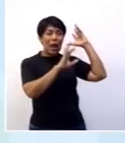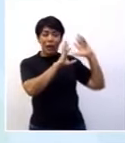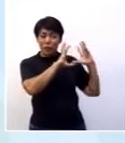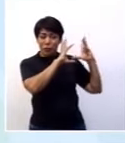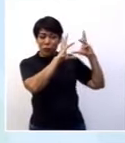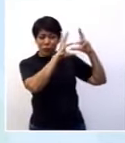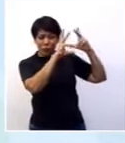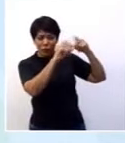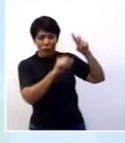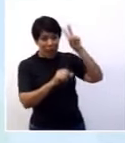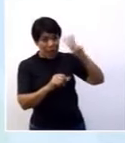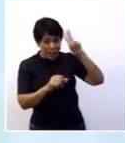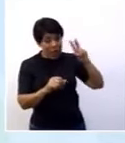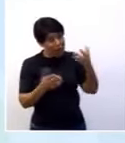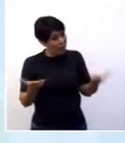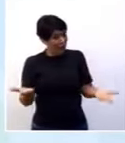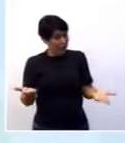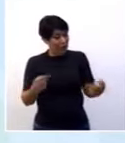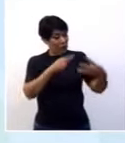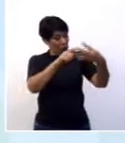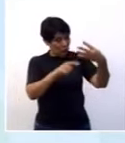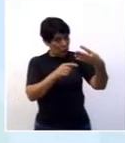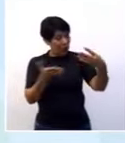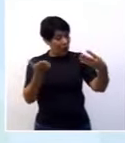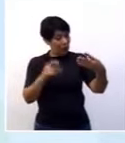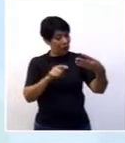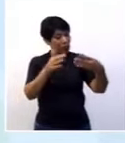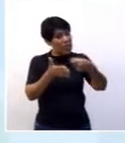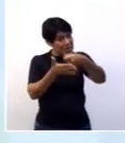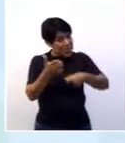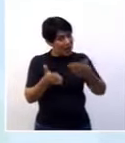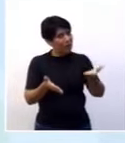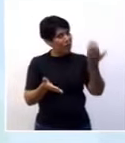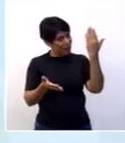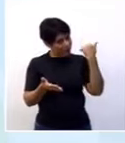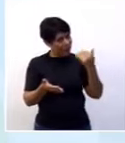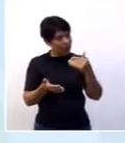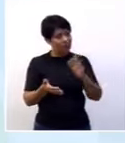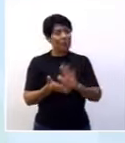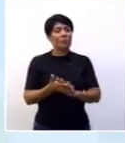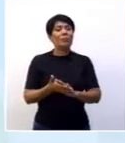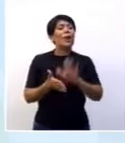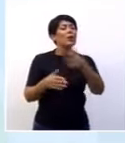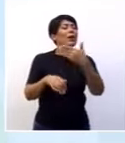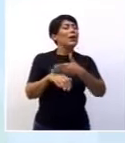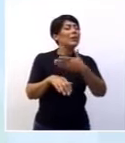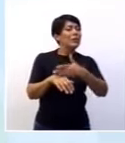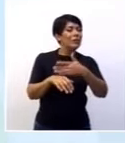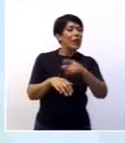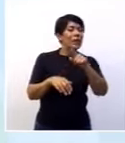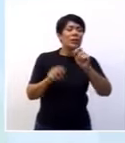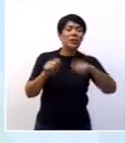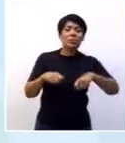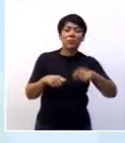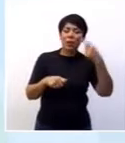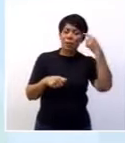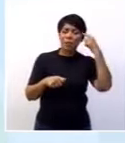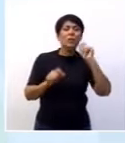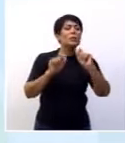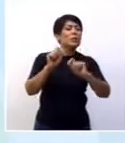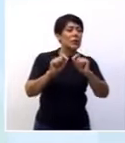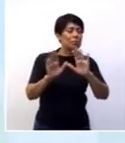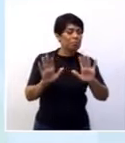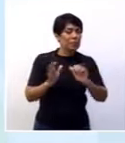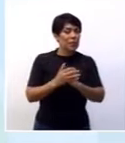aparece num dos 4 textos anteriores, tá certo? Então, dentro dessa atividade, nós vamos pensar